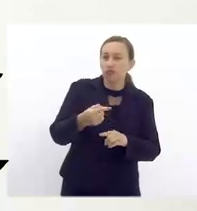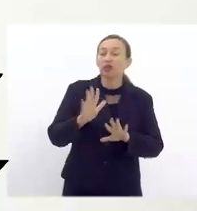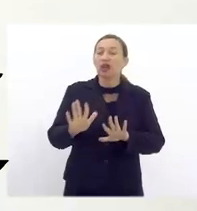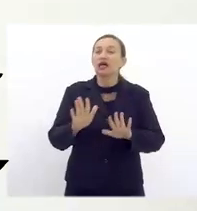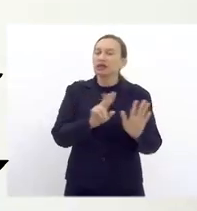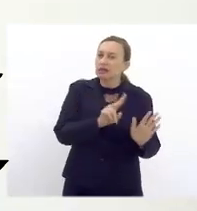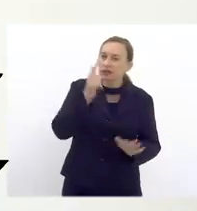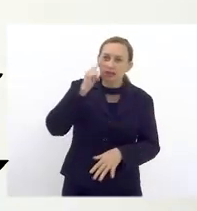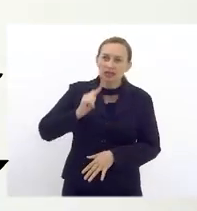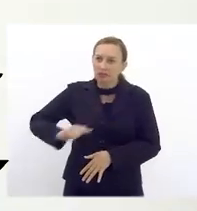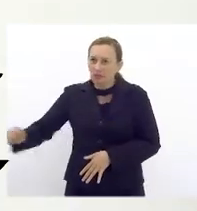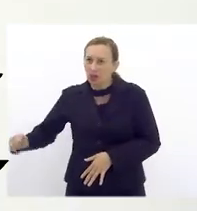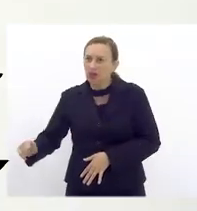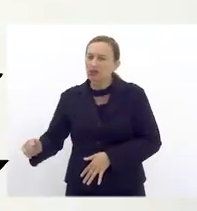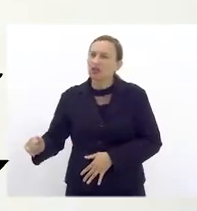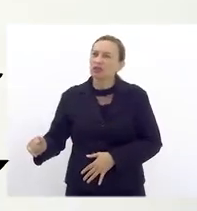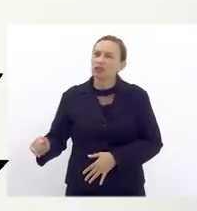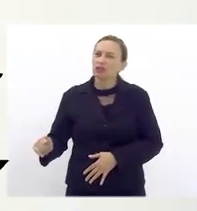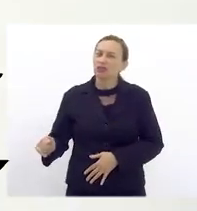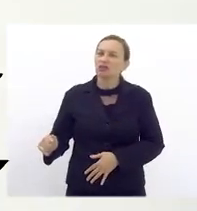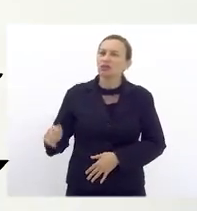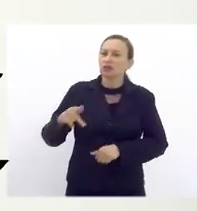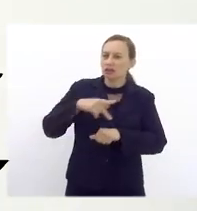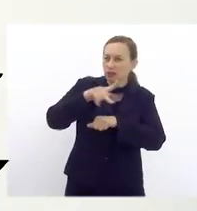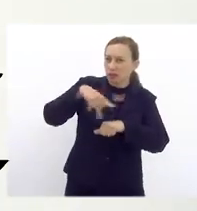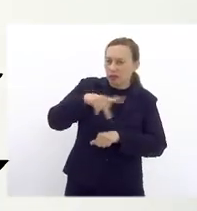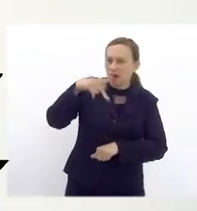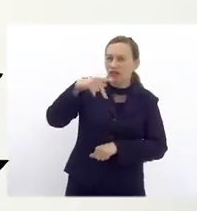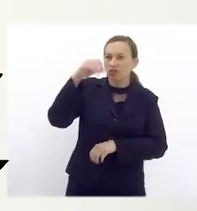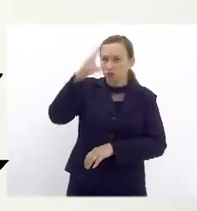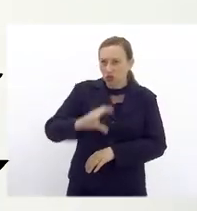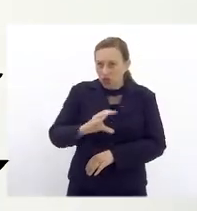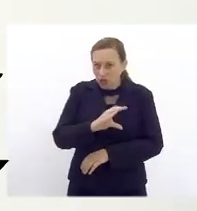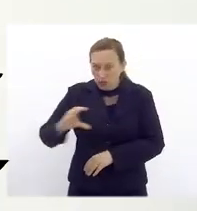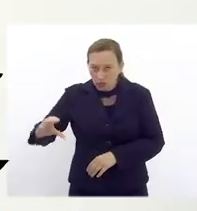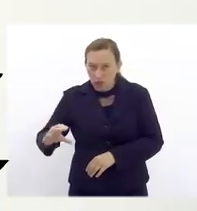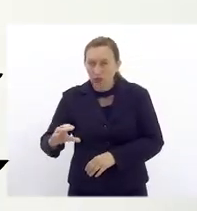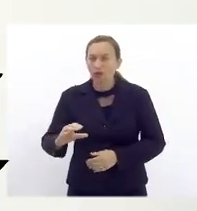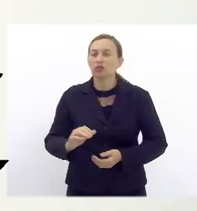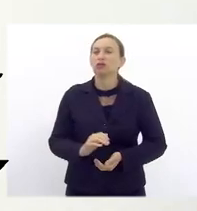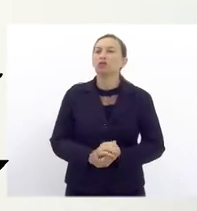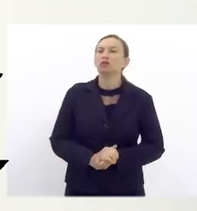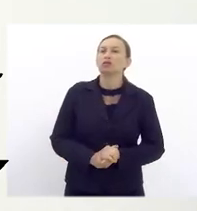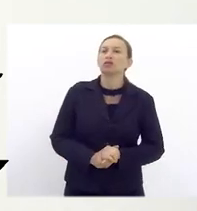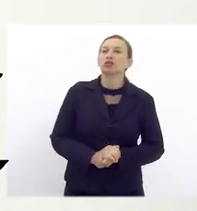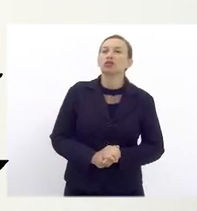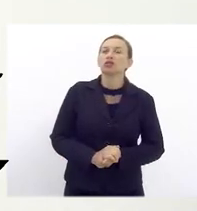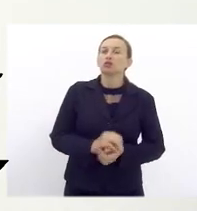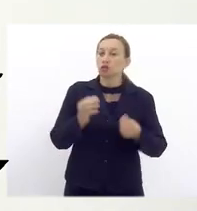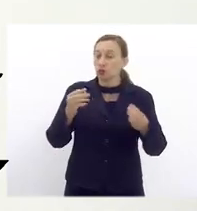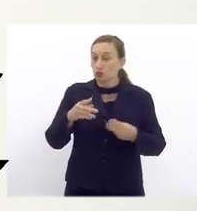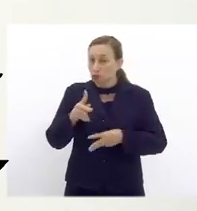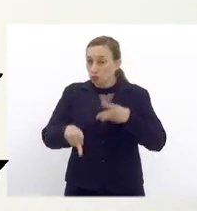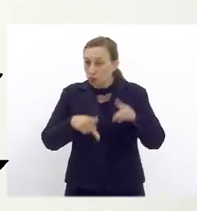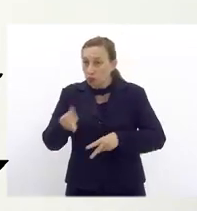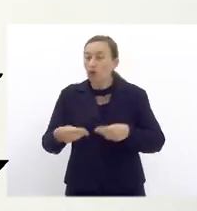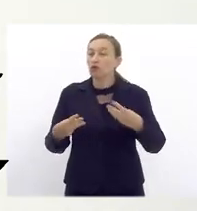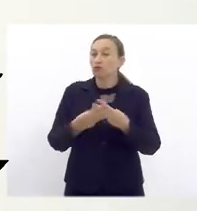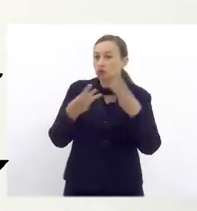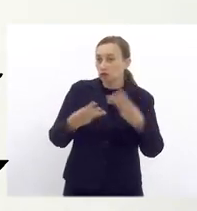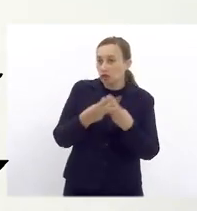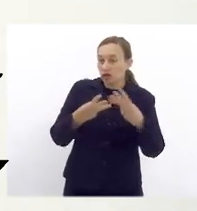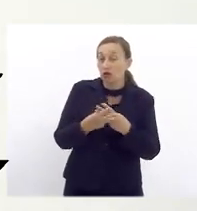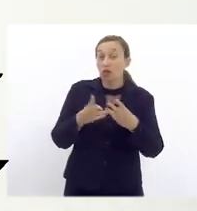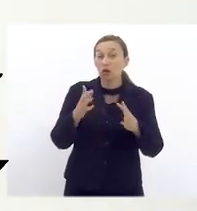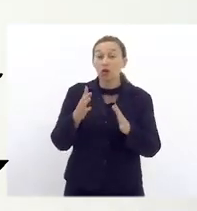a semana da semana de Páscoa né pelos católicos e persa para o Juda e no decorrer da toda semana eu acho que